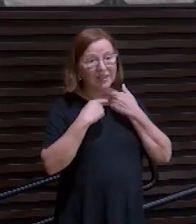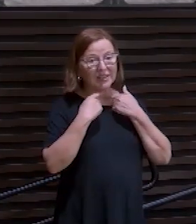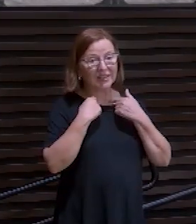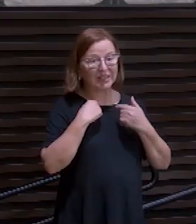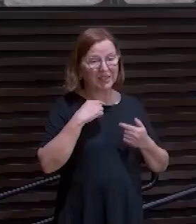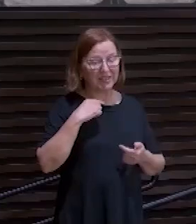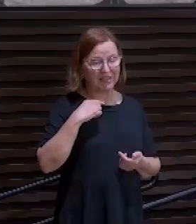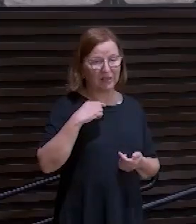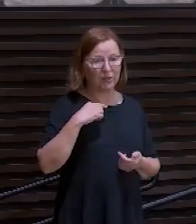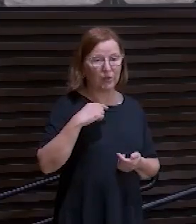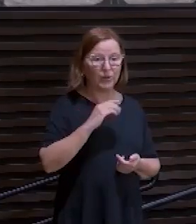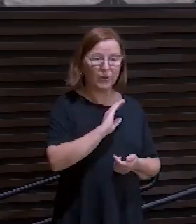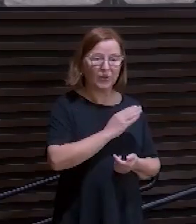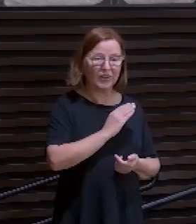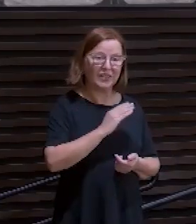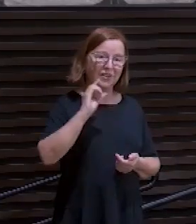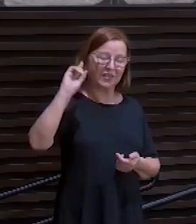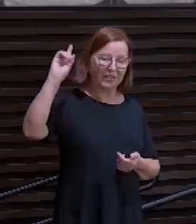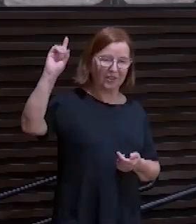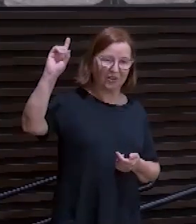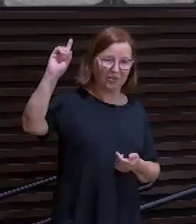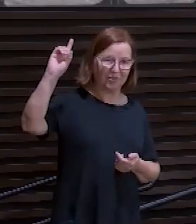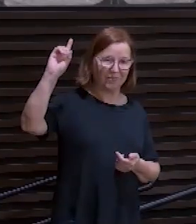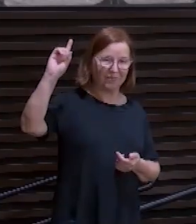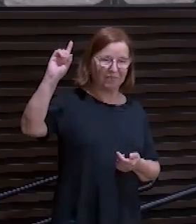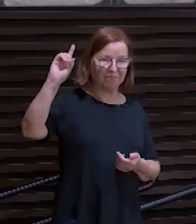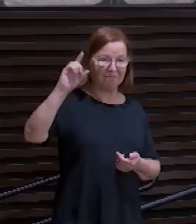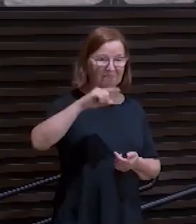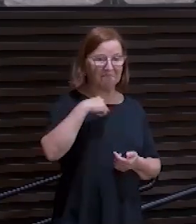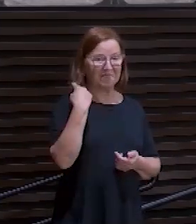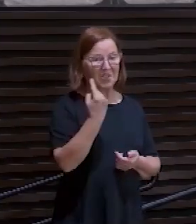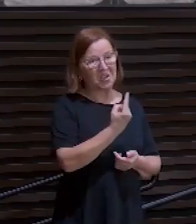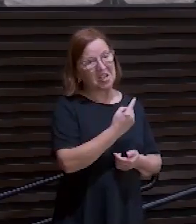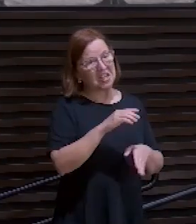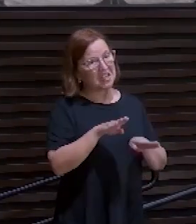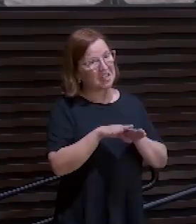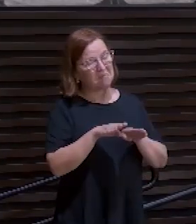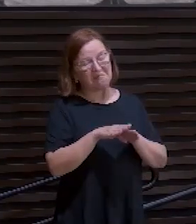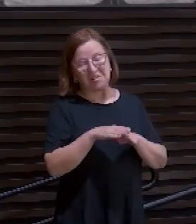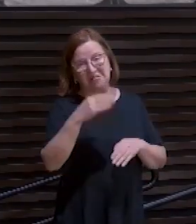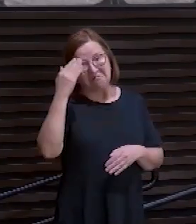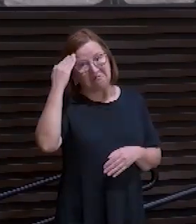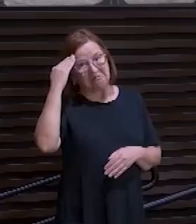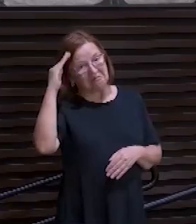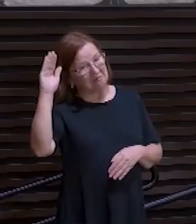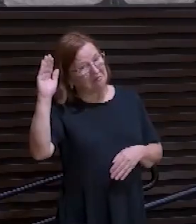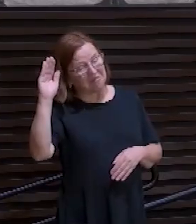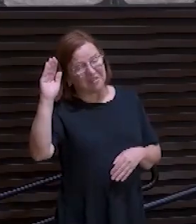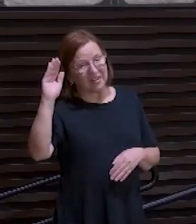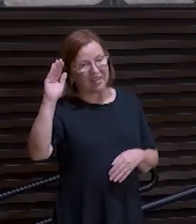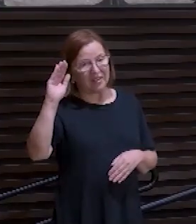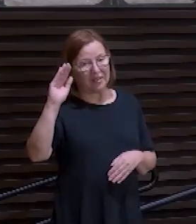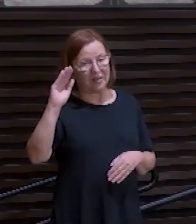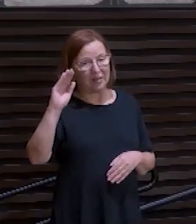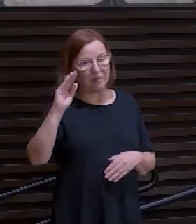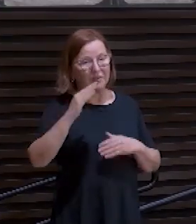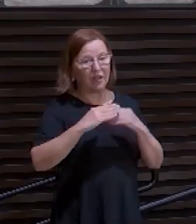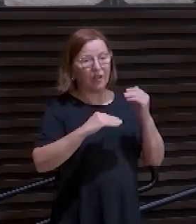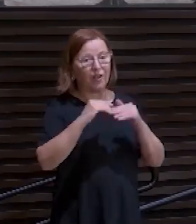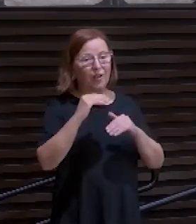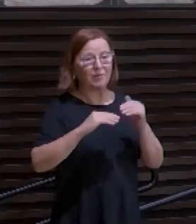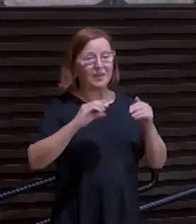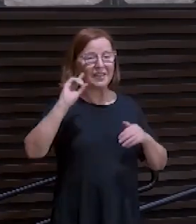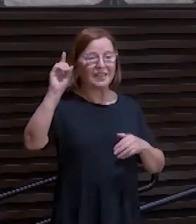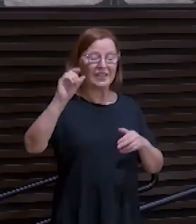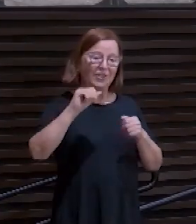somos assim. Nós não temos como prever como a providência de Deus se dará na nossa vida. Mas não há nada